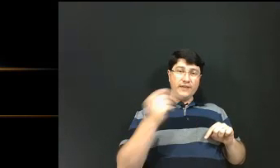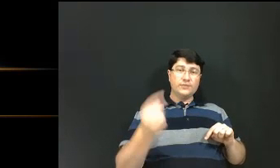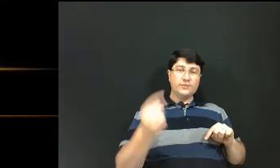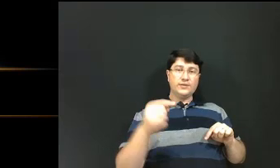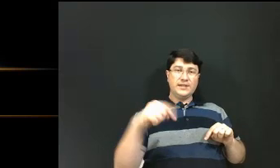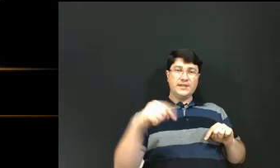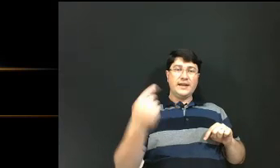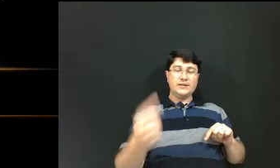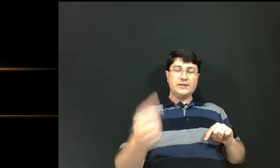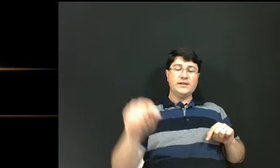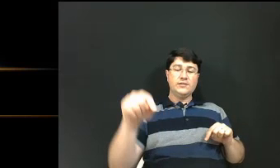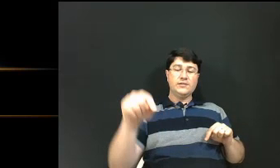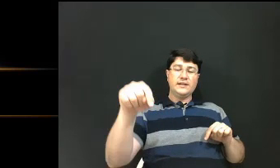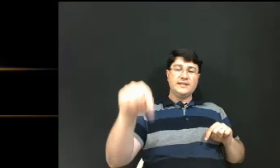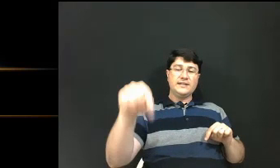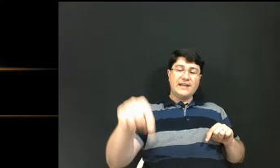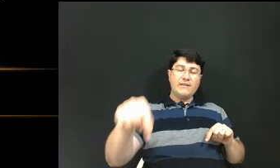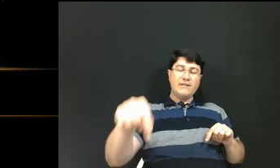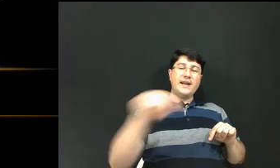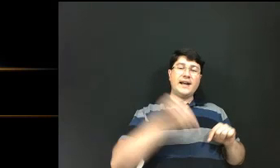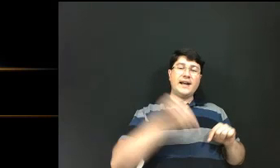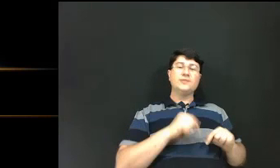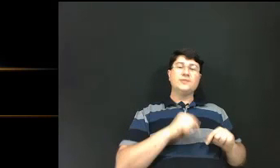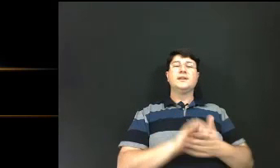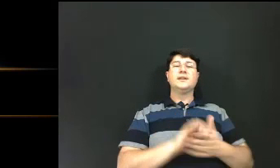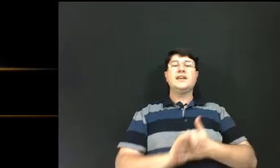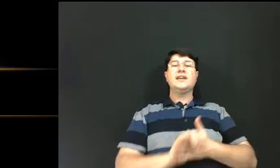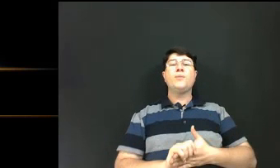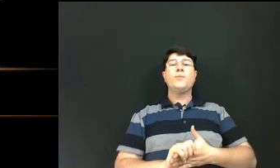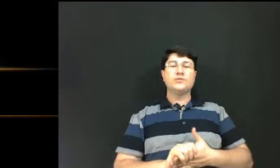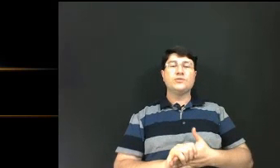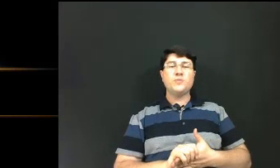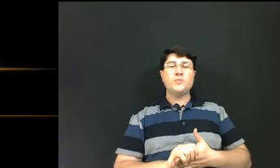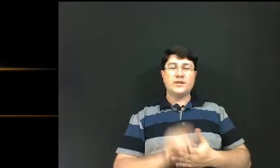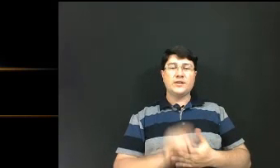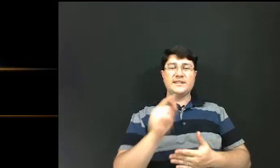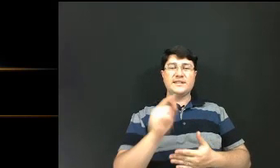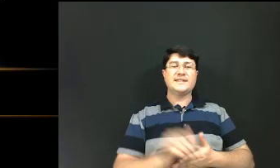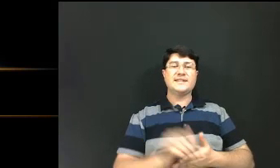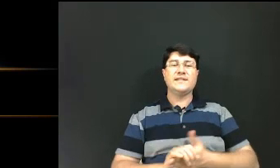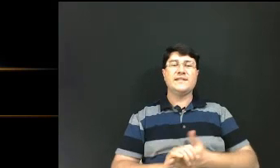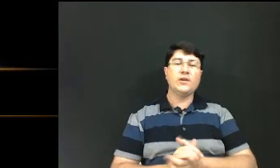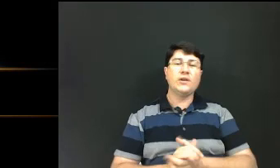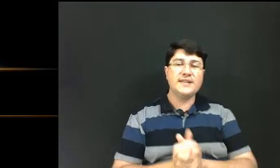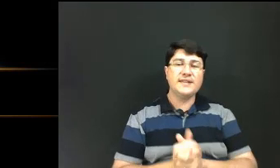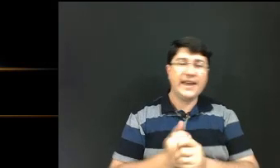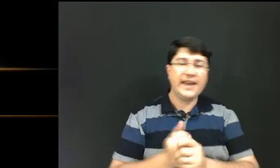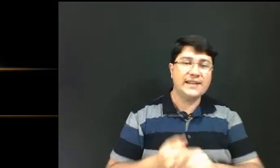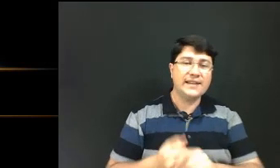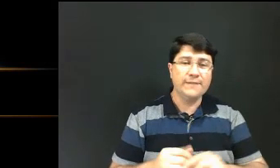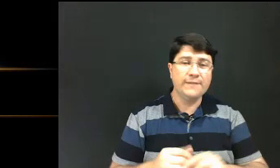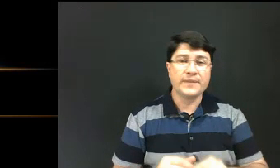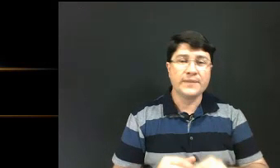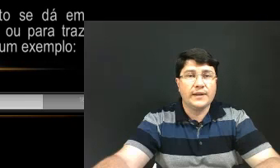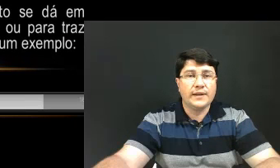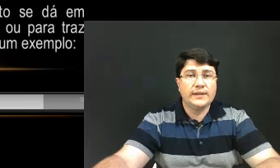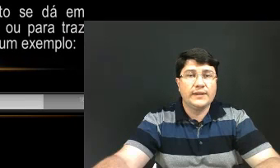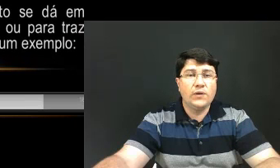o evento, que é a reunião, estava marcado em pontos no espaço, eles estavam em lossier,